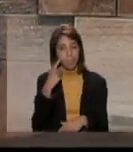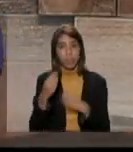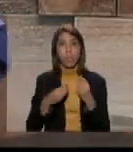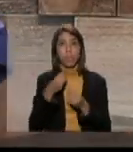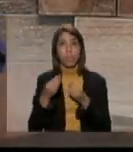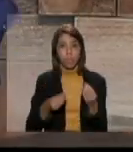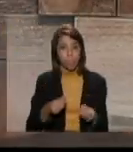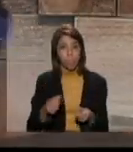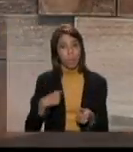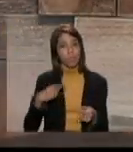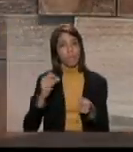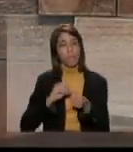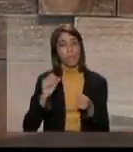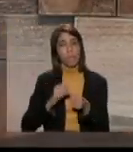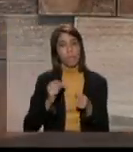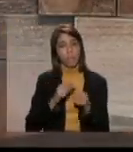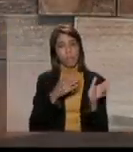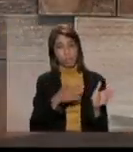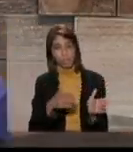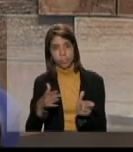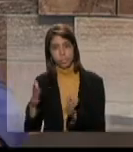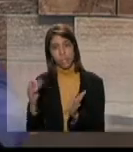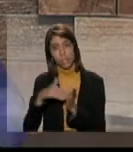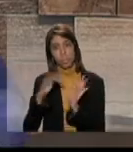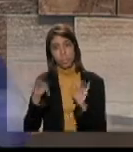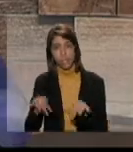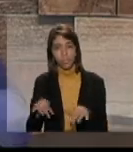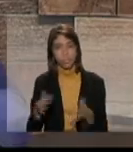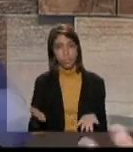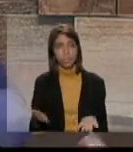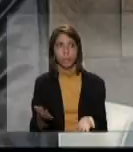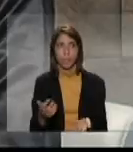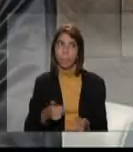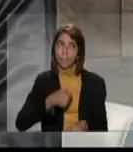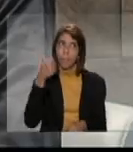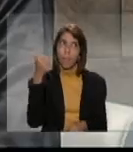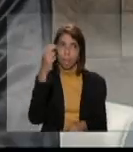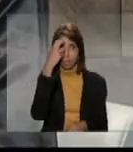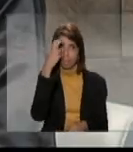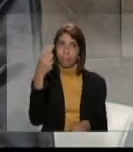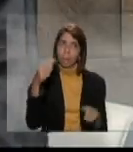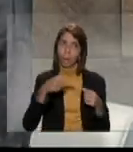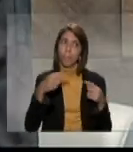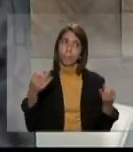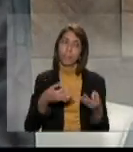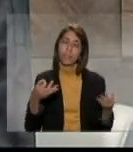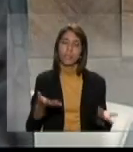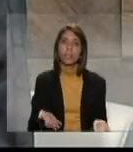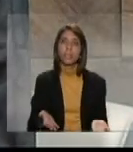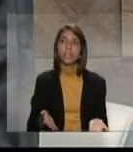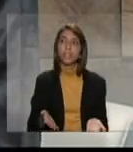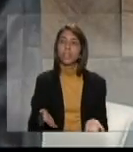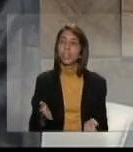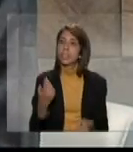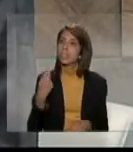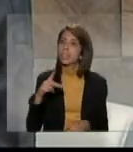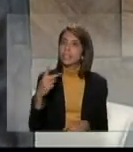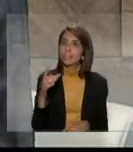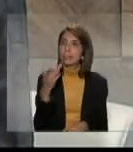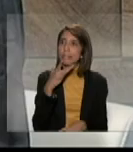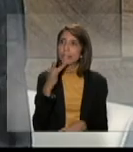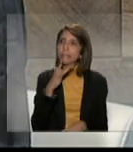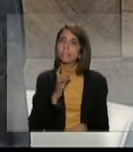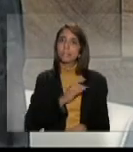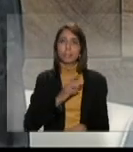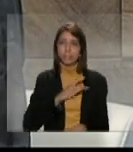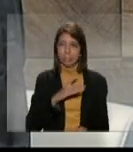ter saber como eu devo conduzir aquela cena propina é mais inteligente é mais evidente é quais são